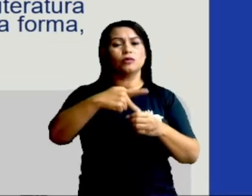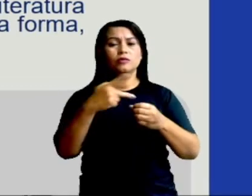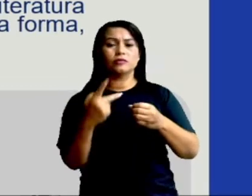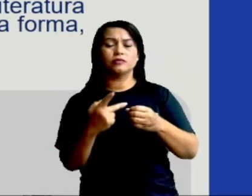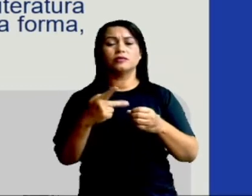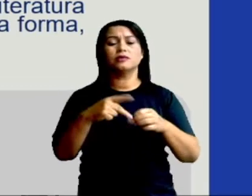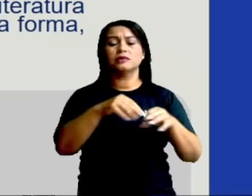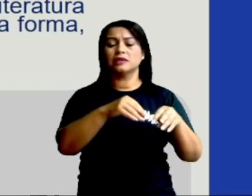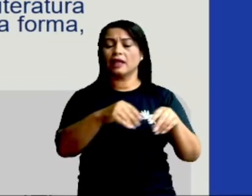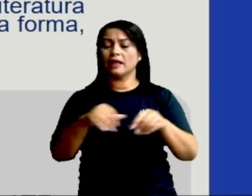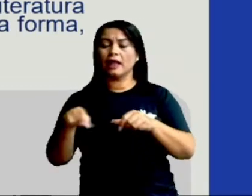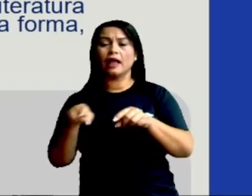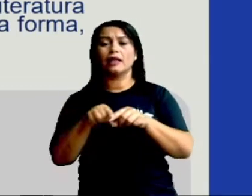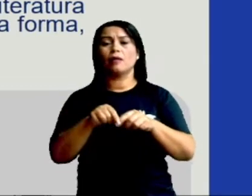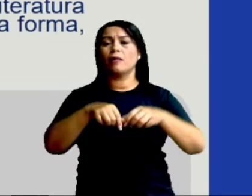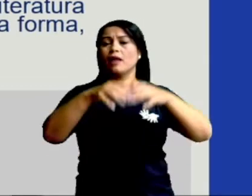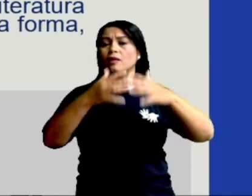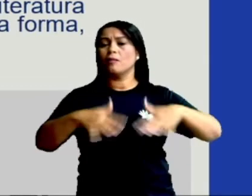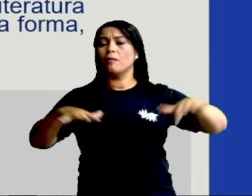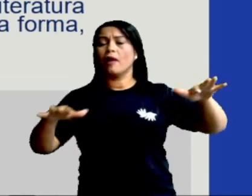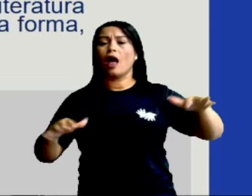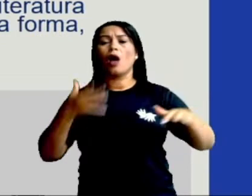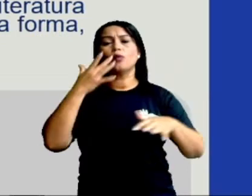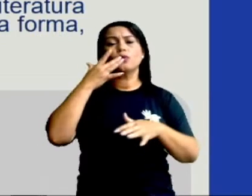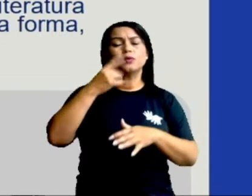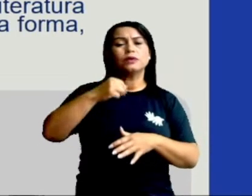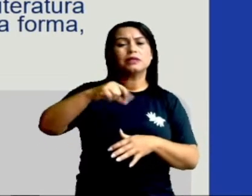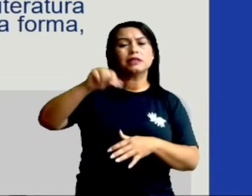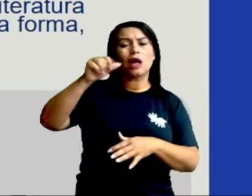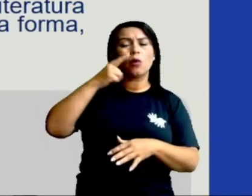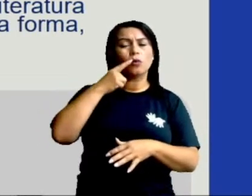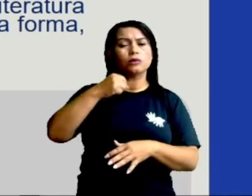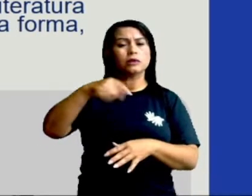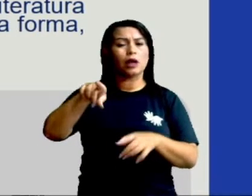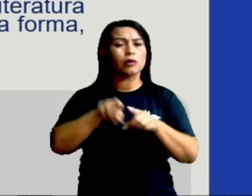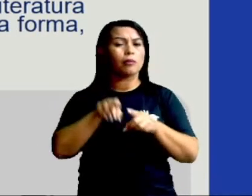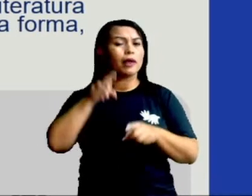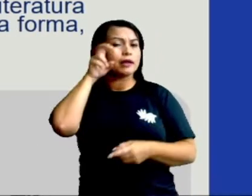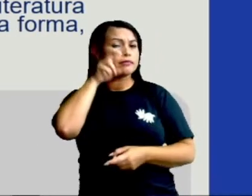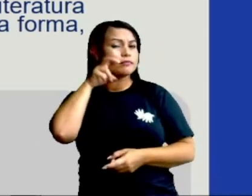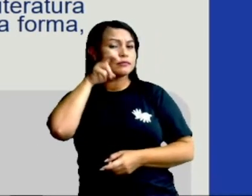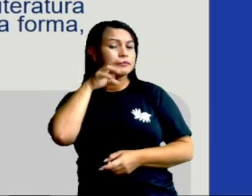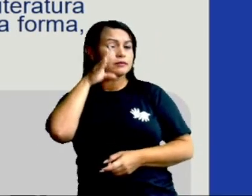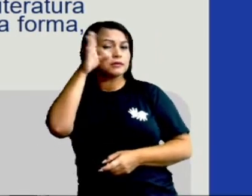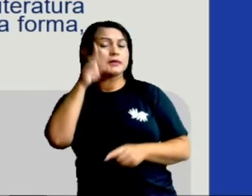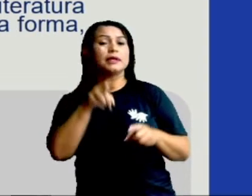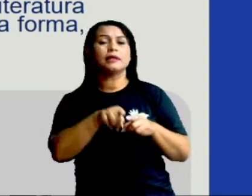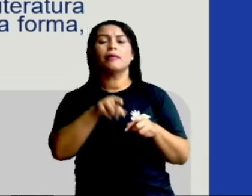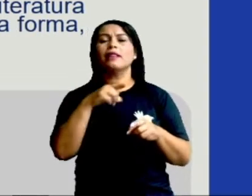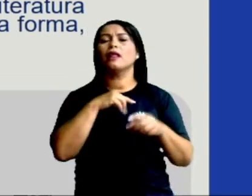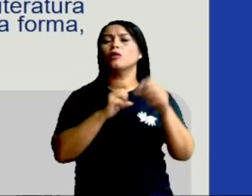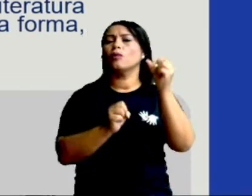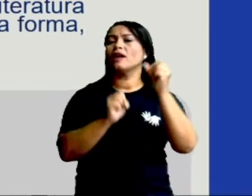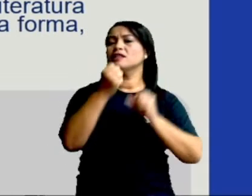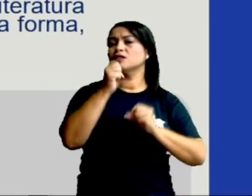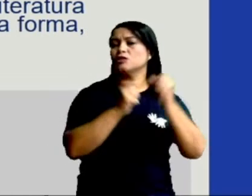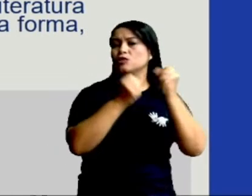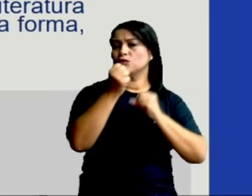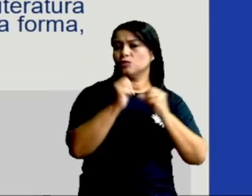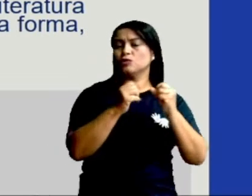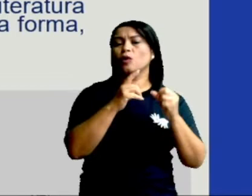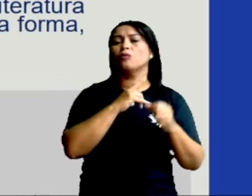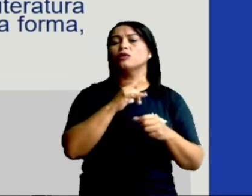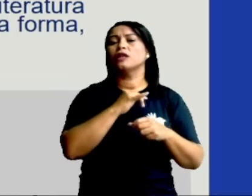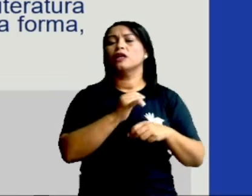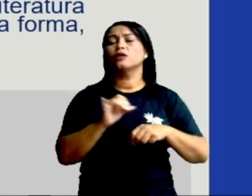a produção de sal marinho lá no Rio Grande do Norte e as atividades industriais como o